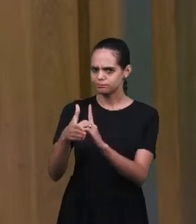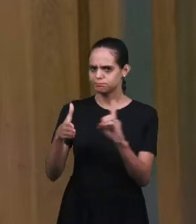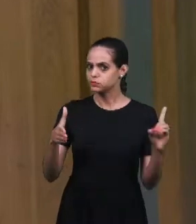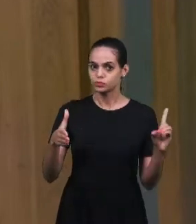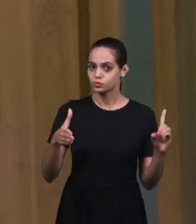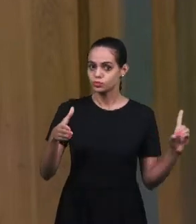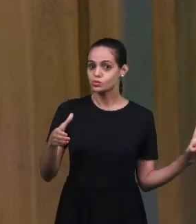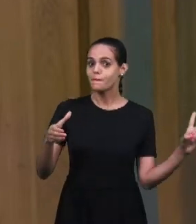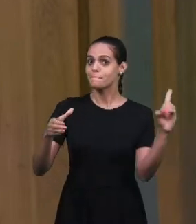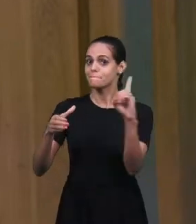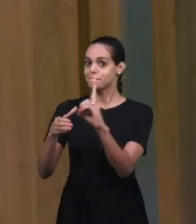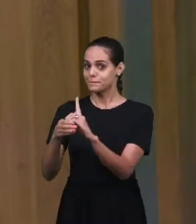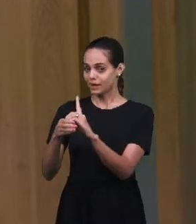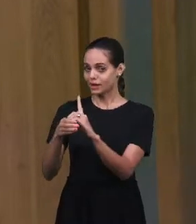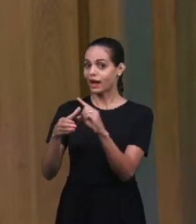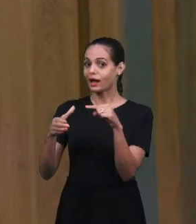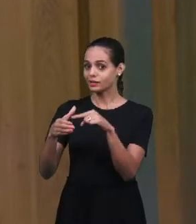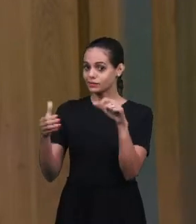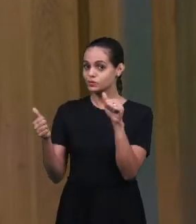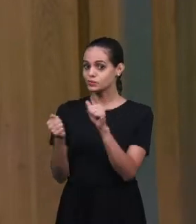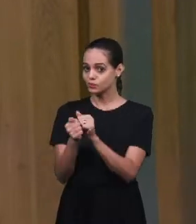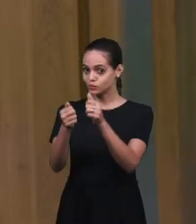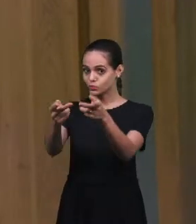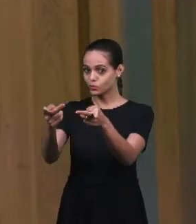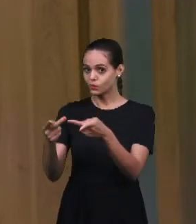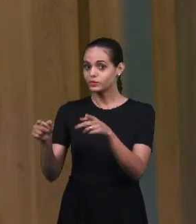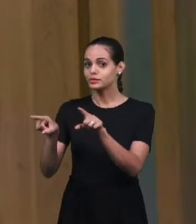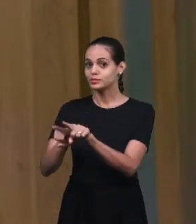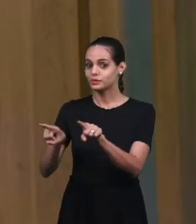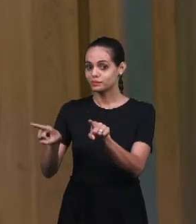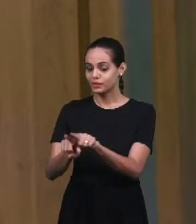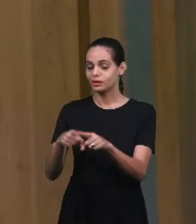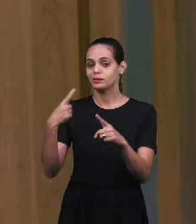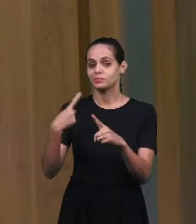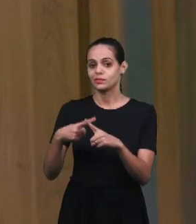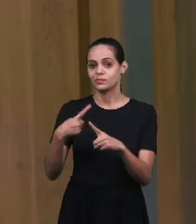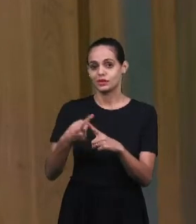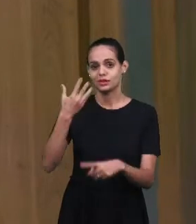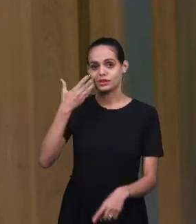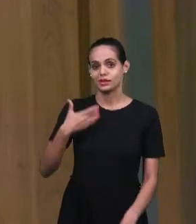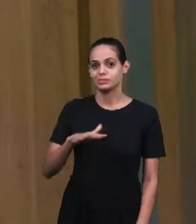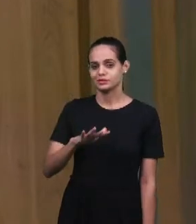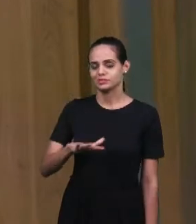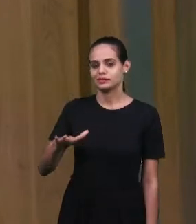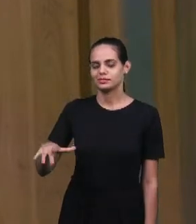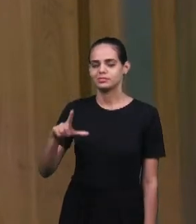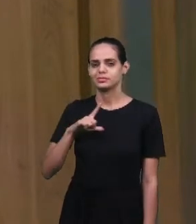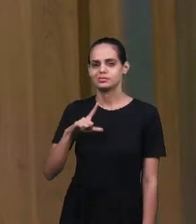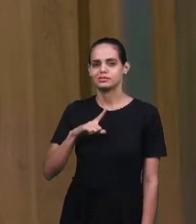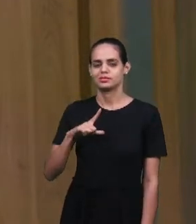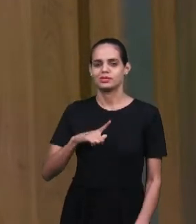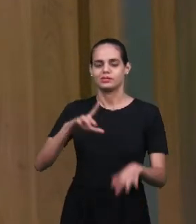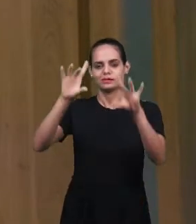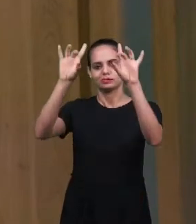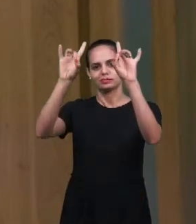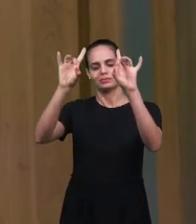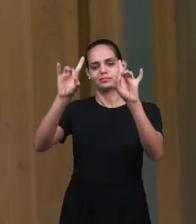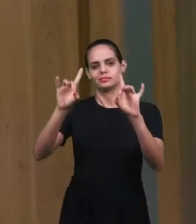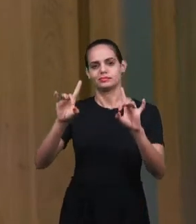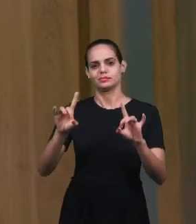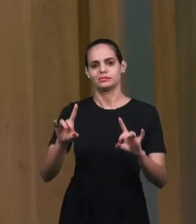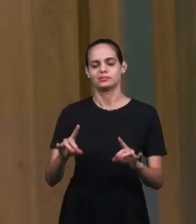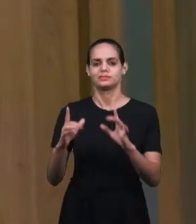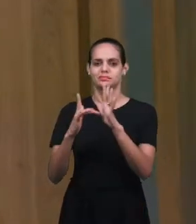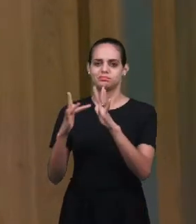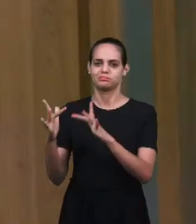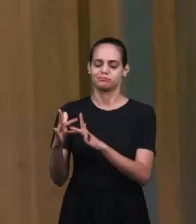incluído, nesse convite, porque as crianças tiveram um convite especial do Senhor Jesus, Vinde a mim, deixai vir a